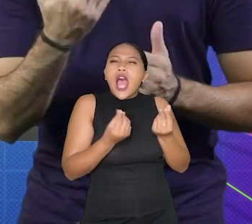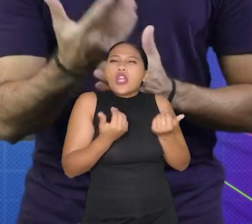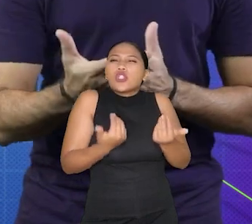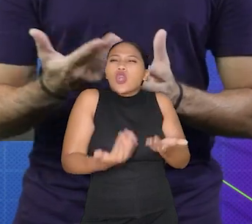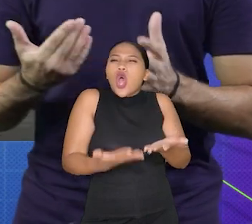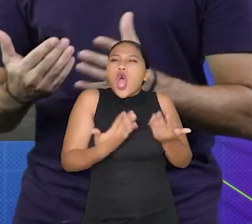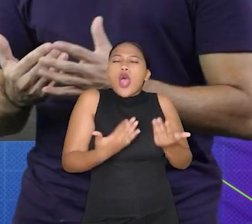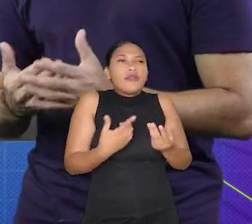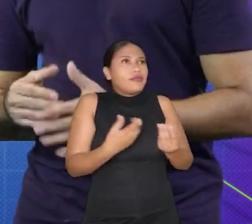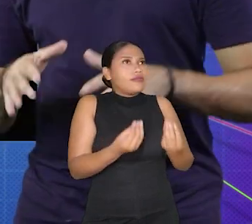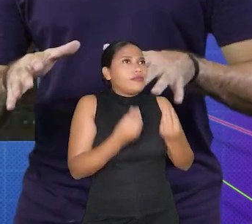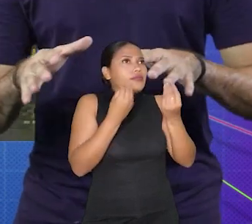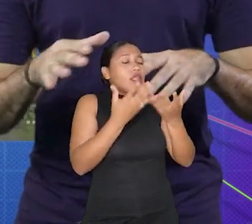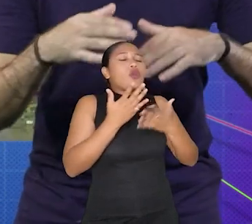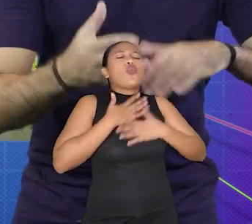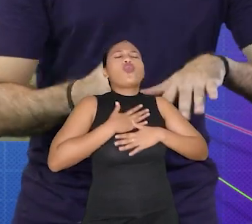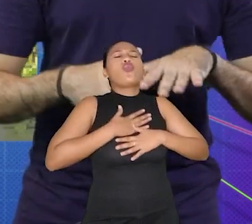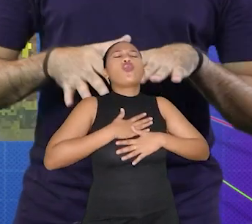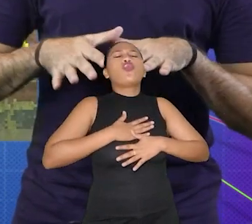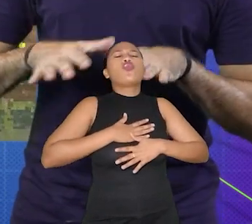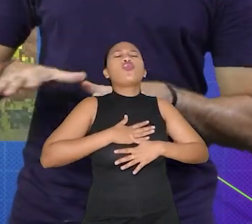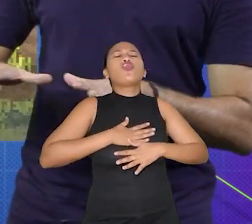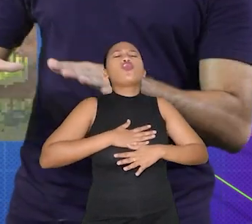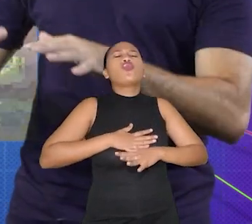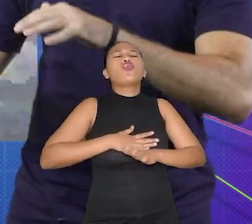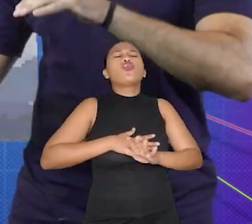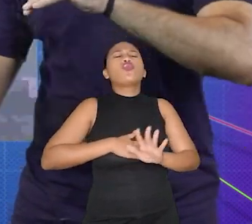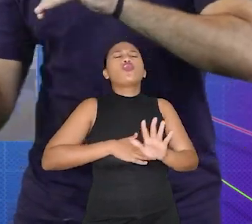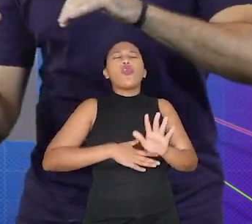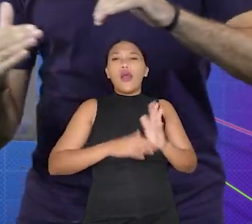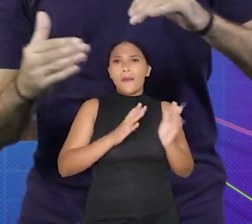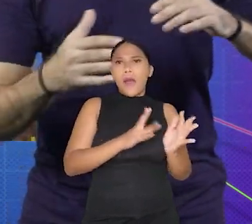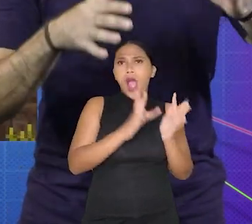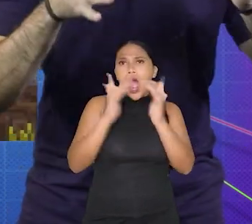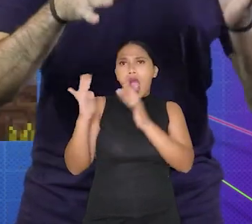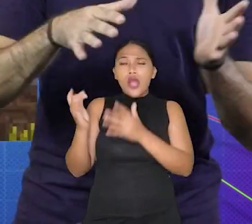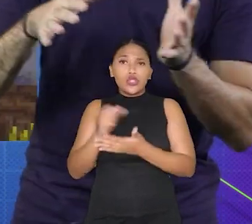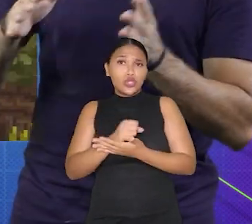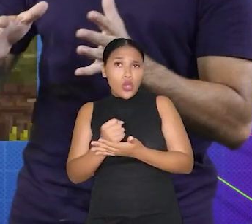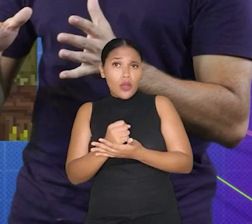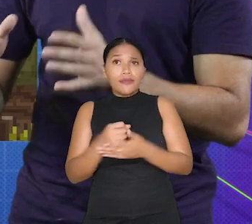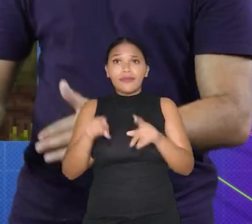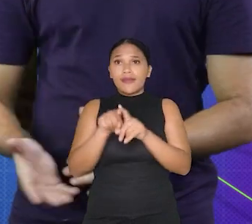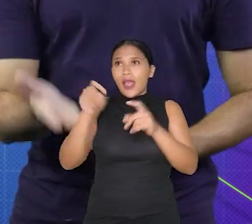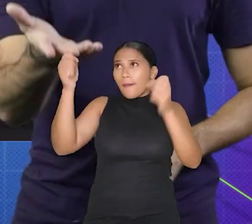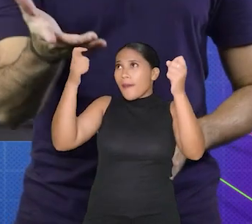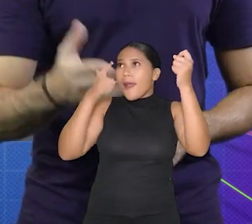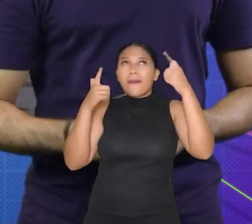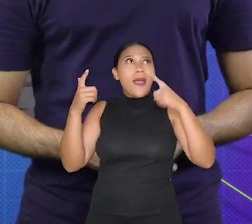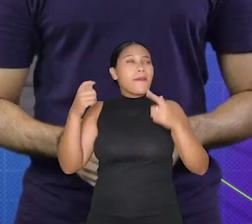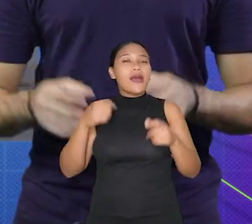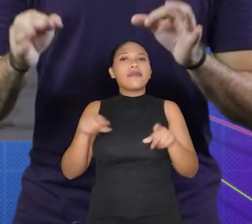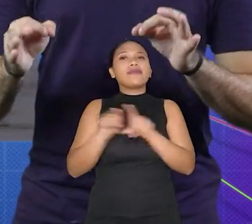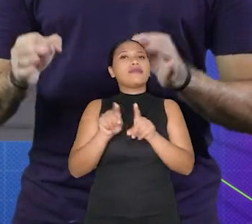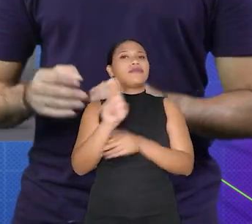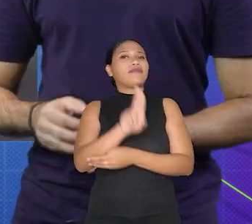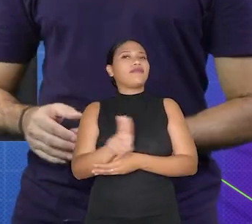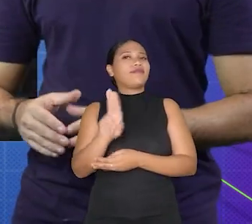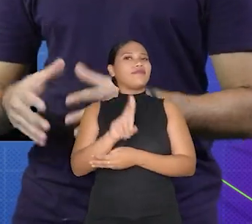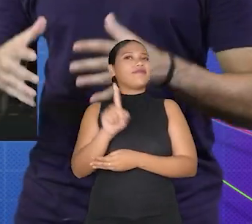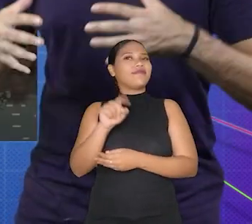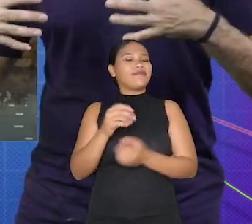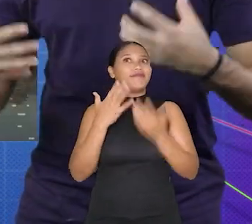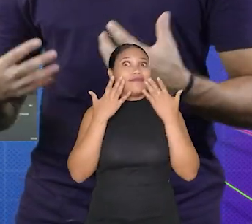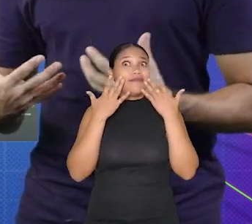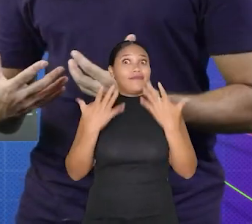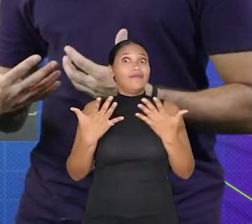tons pastéis e suaves, que dão um ar de tranquilidade e serenidade ao mundo do jogo. A iluminação também é utilizada de